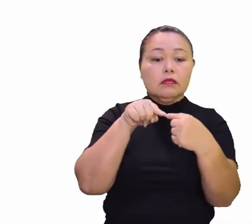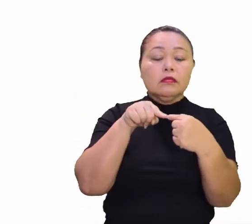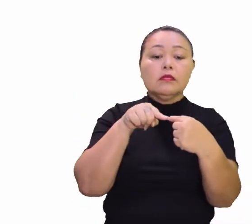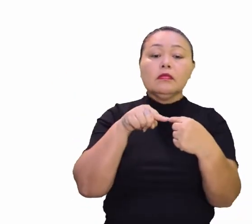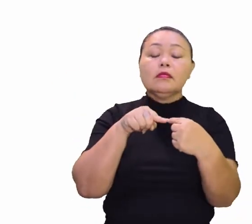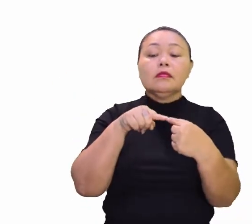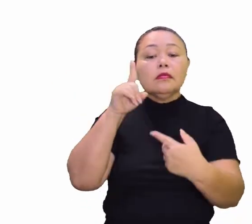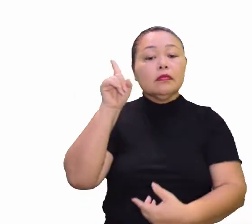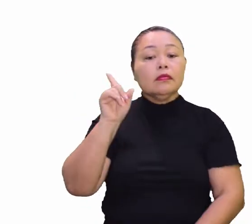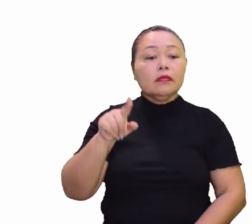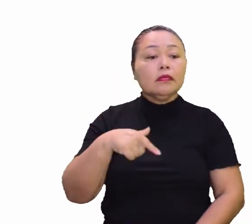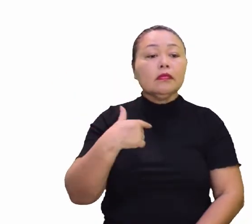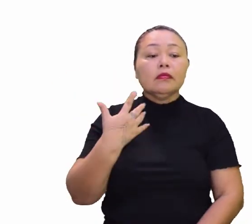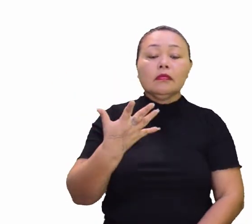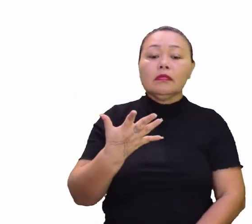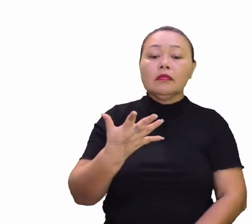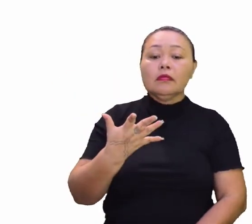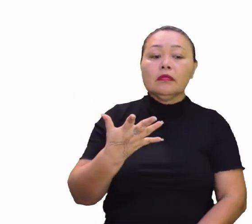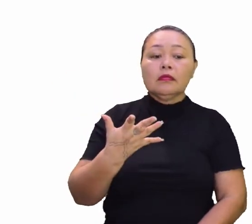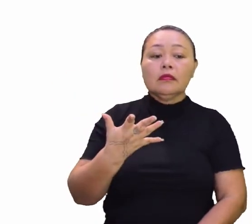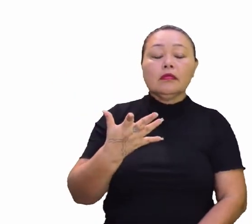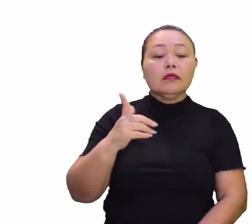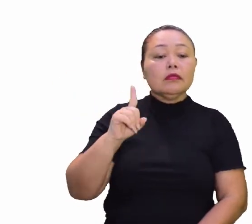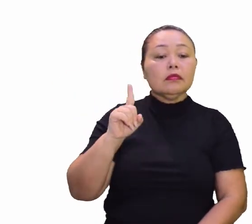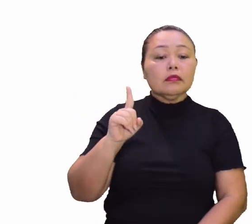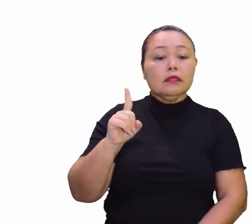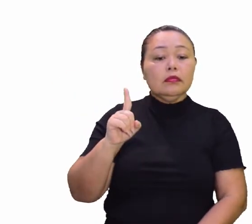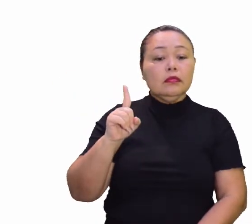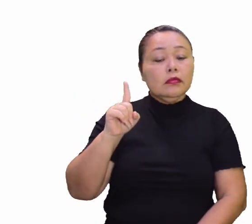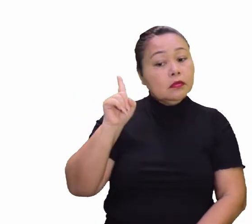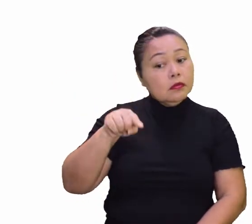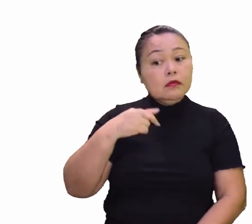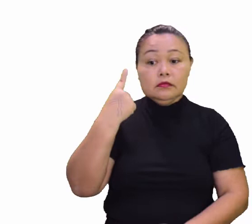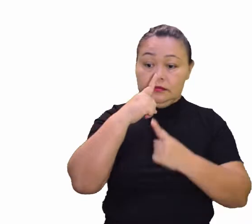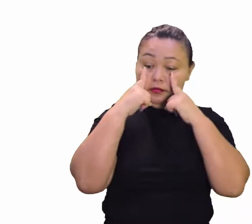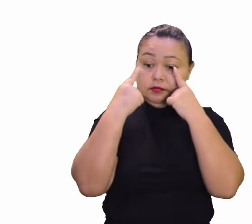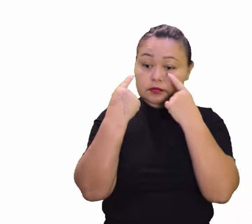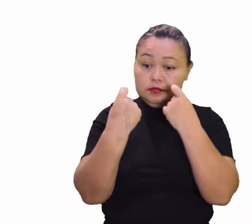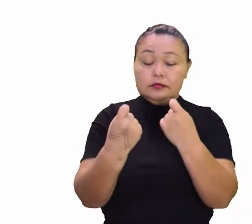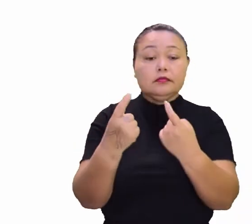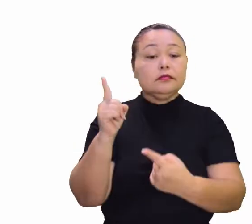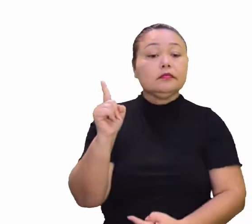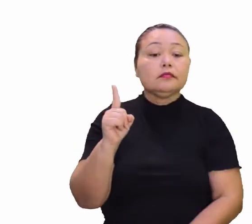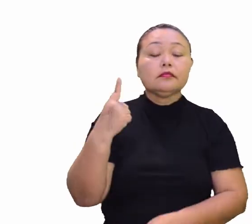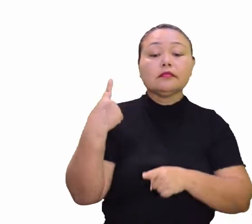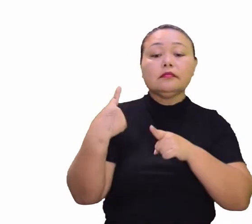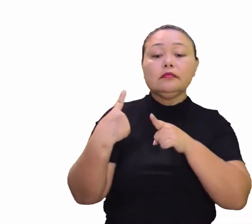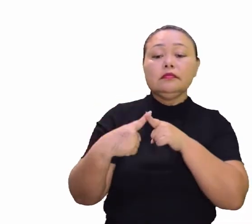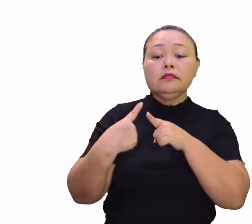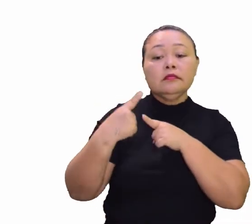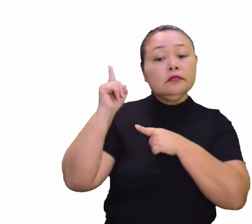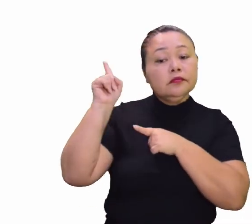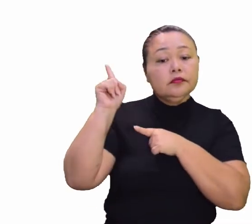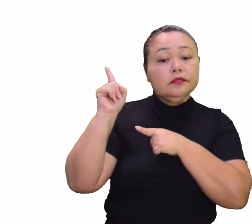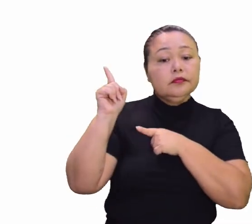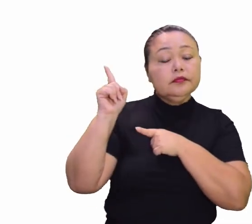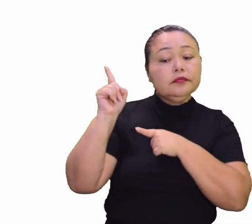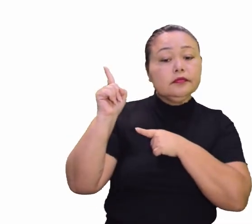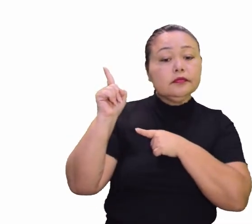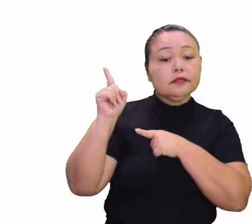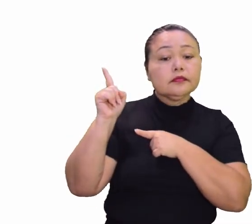hoje. Bem, a habilidade, Rogério, é um ponto interessante. É porque é através